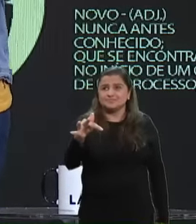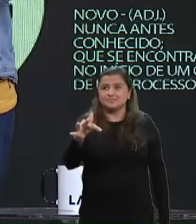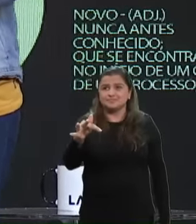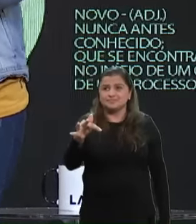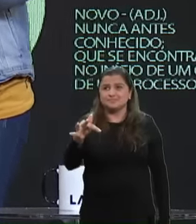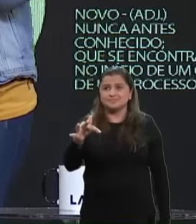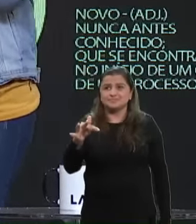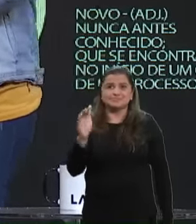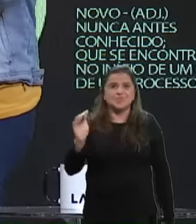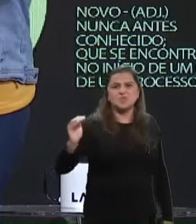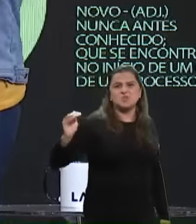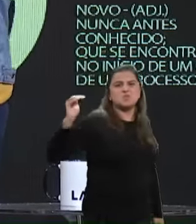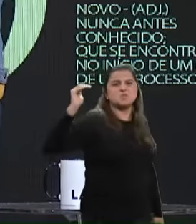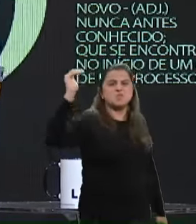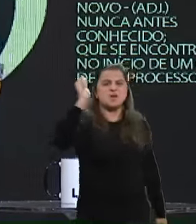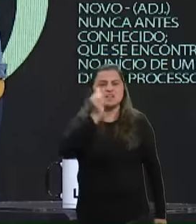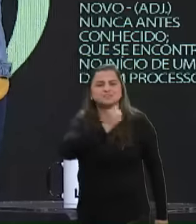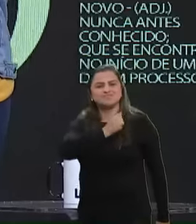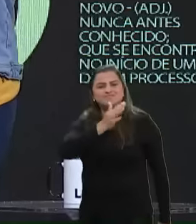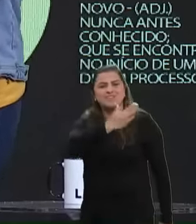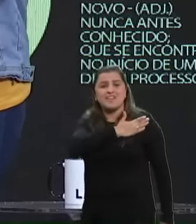o maior general da Síria